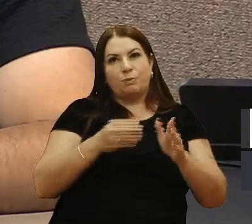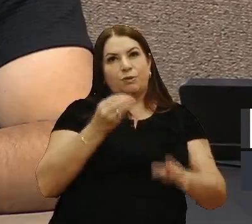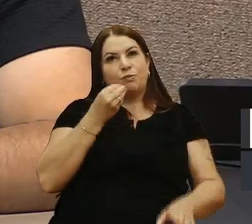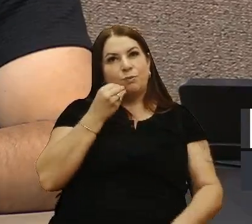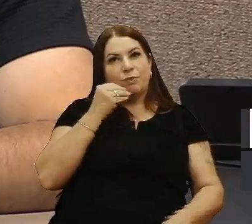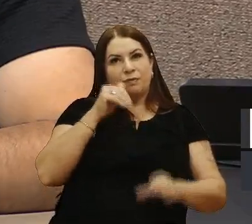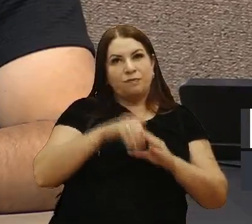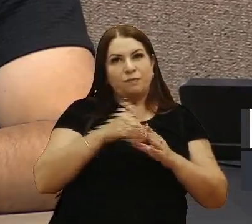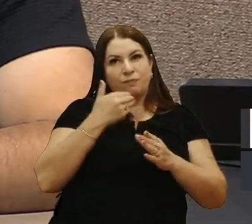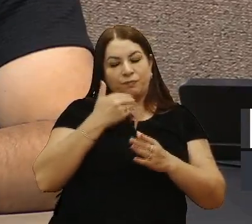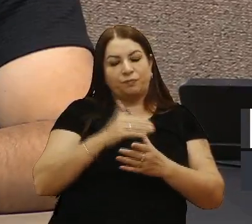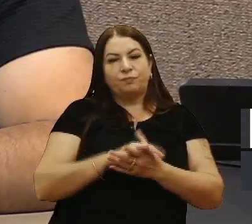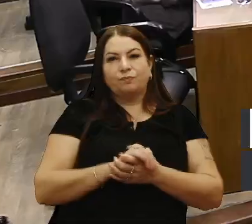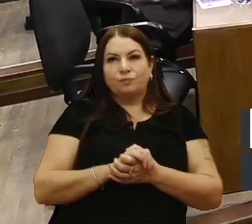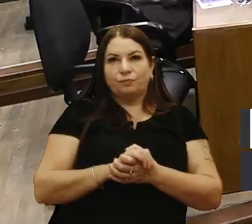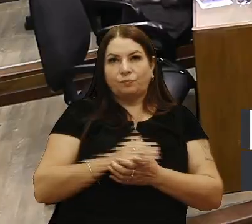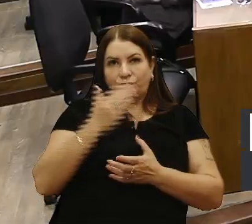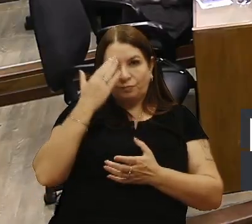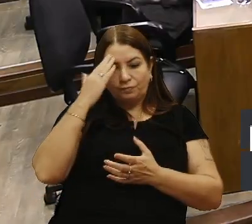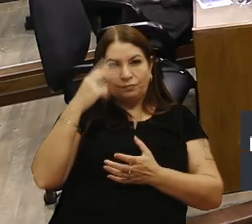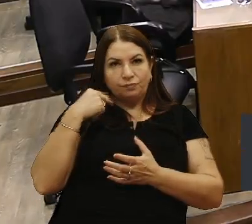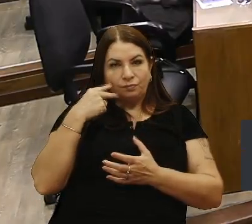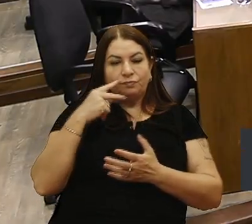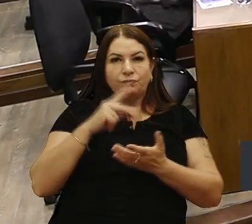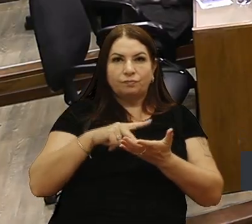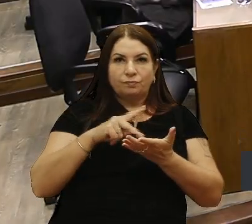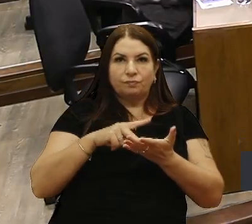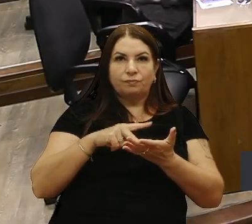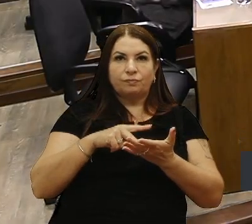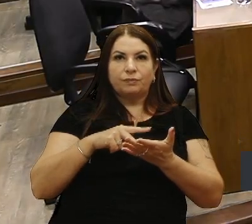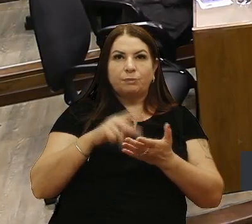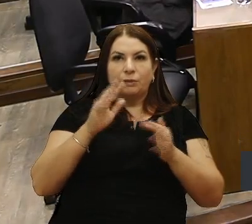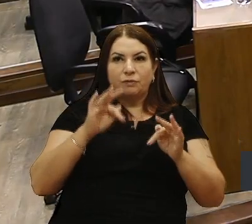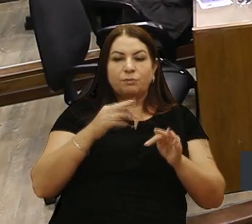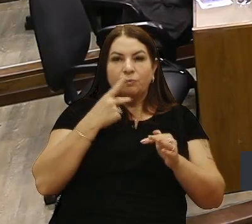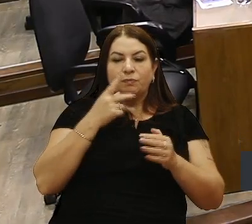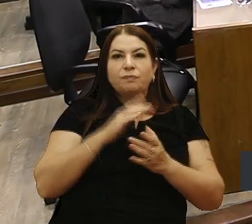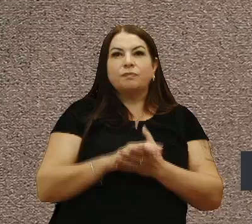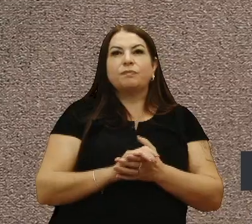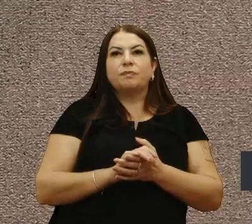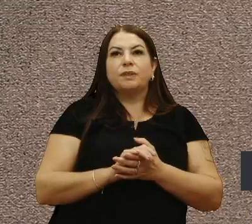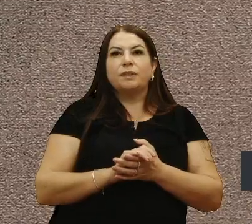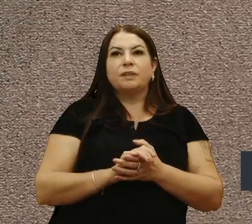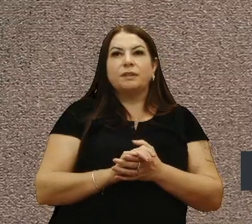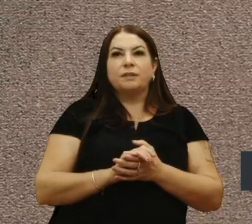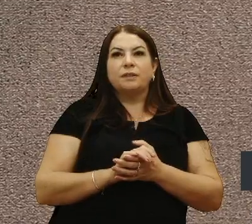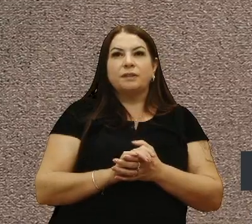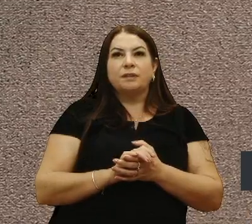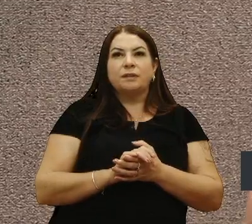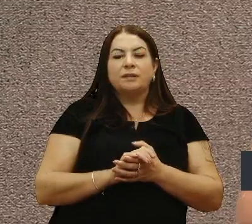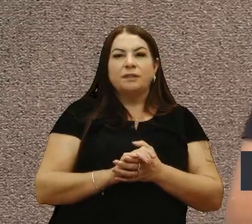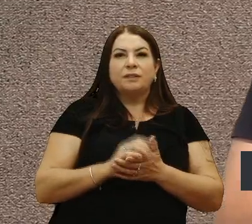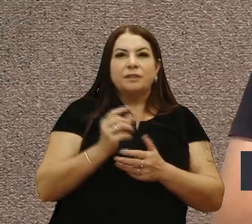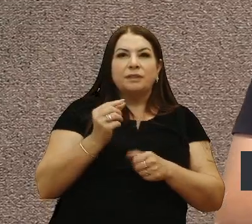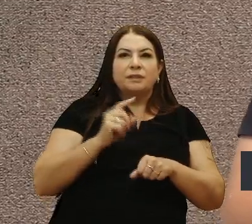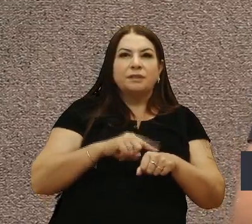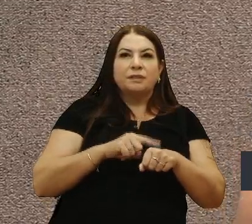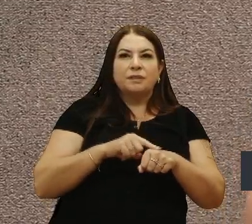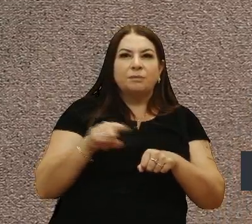obviamente voto favorável. Obrigado, vereadora. E, de fato, presidente, para encaminhar minha fala, acho que ainda tenho tempo, né? Me foge o tempo aqui do